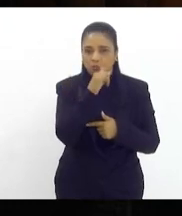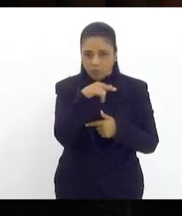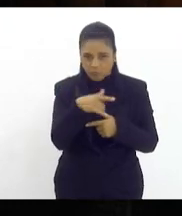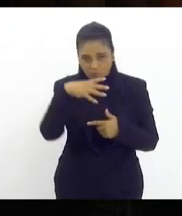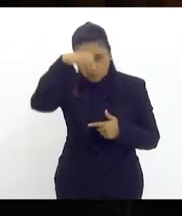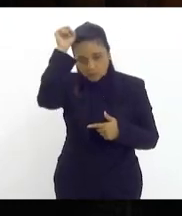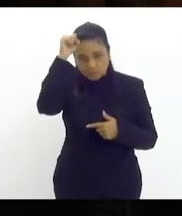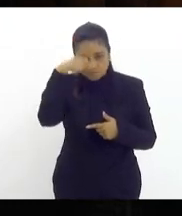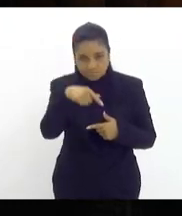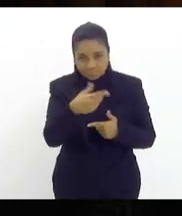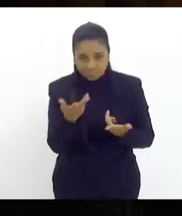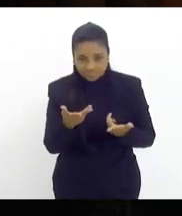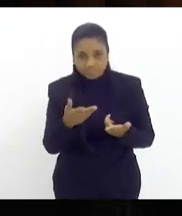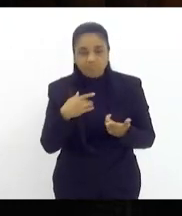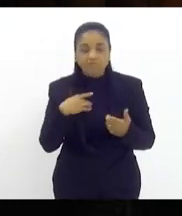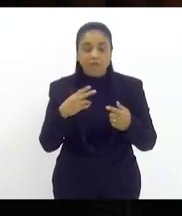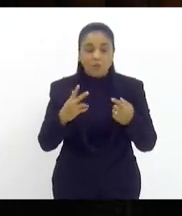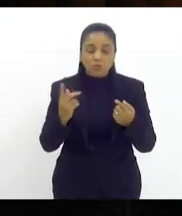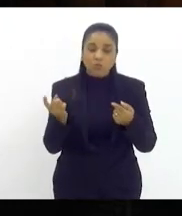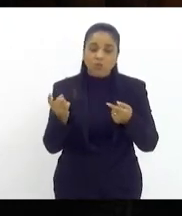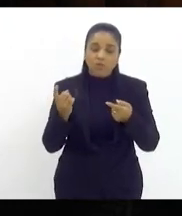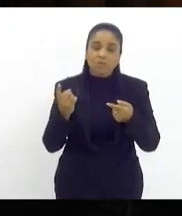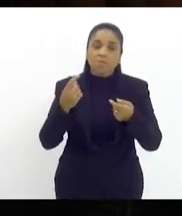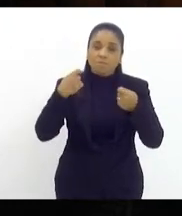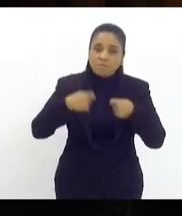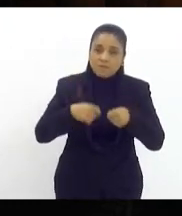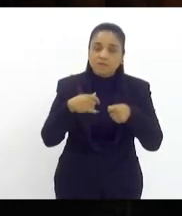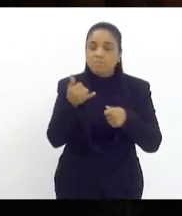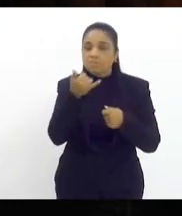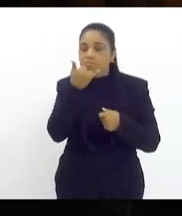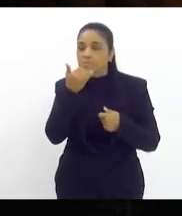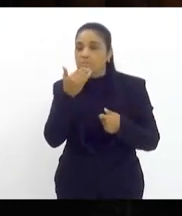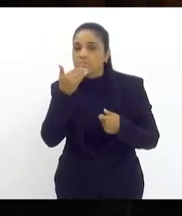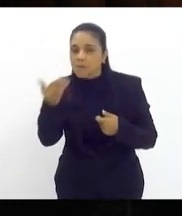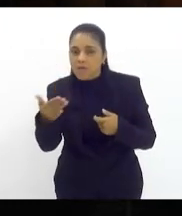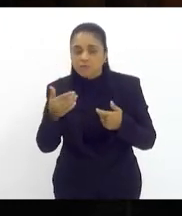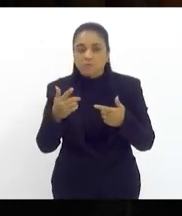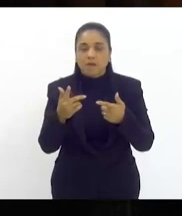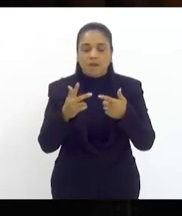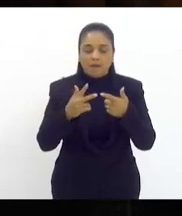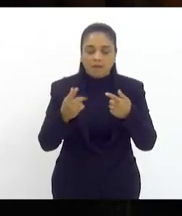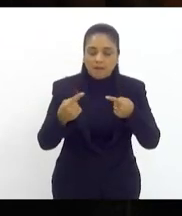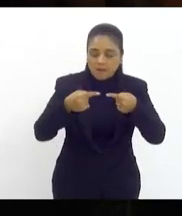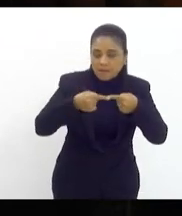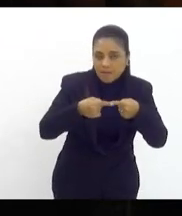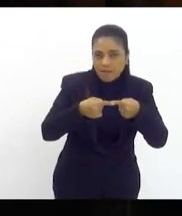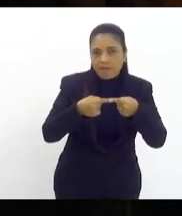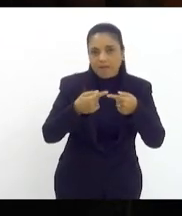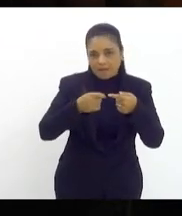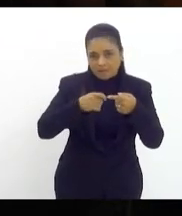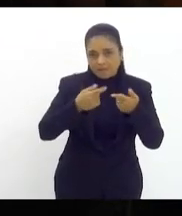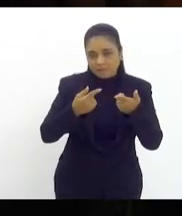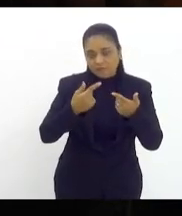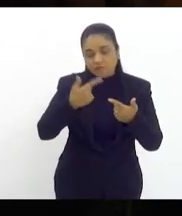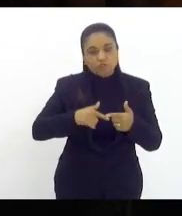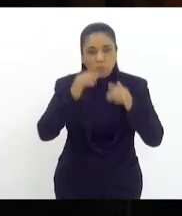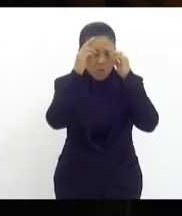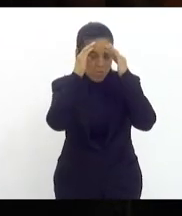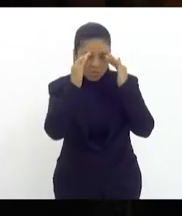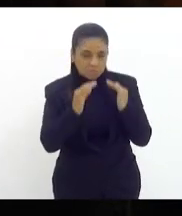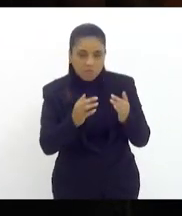é sempre essa demora porque não fizeram investimento porque não tem plano de contingência porque não tem respeito com o consumidor e com o cidadão